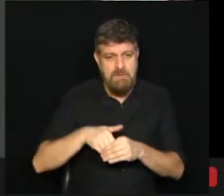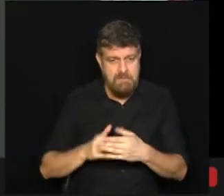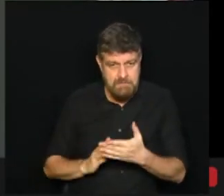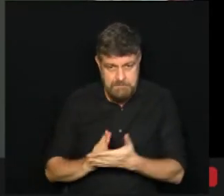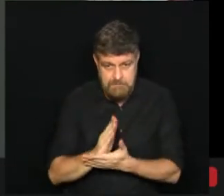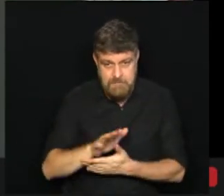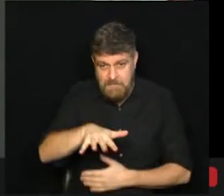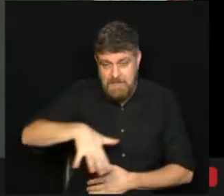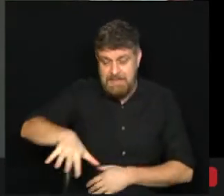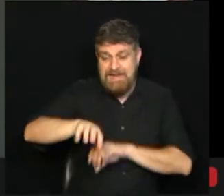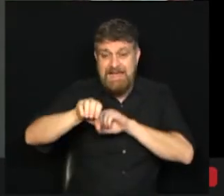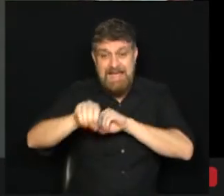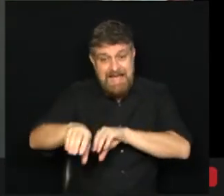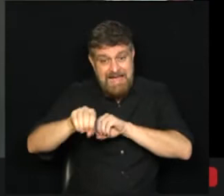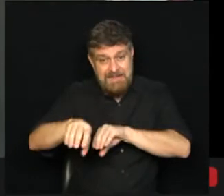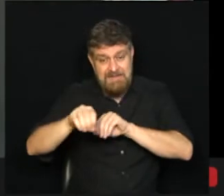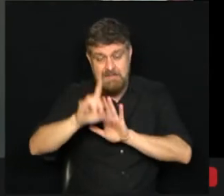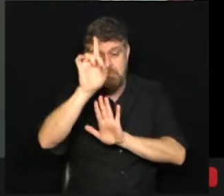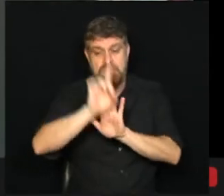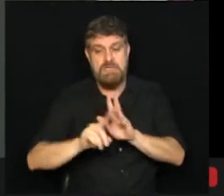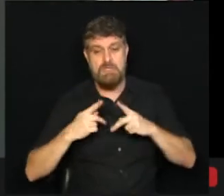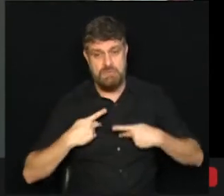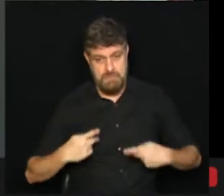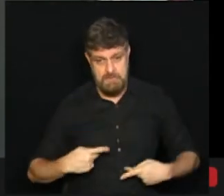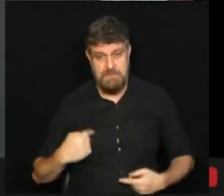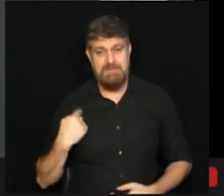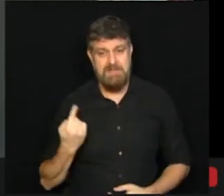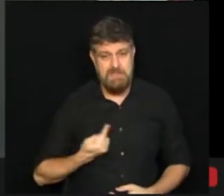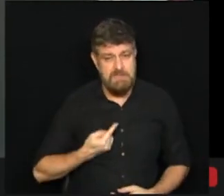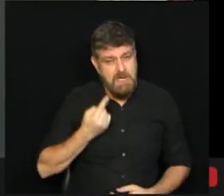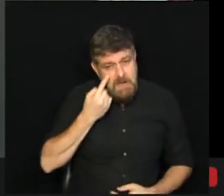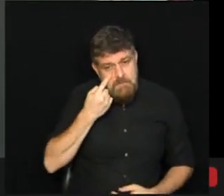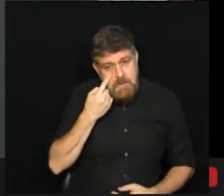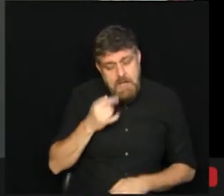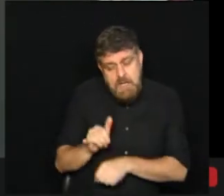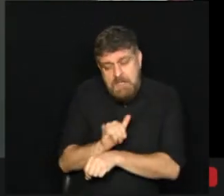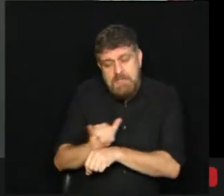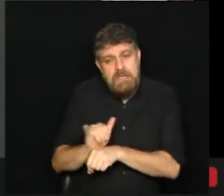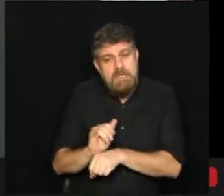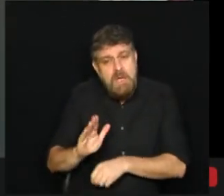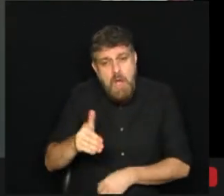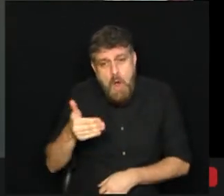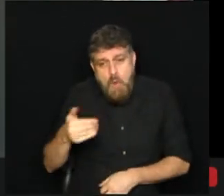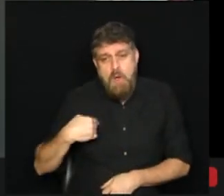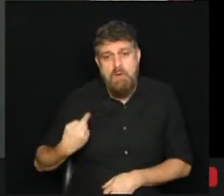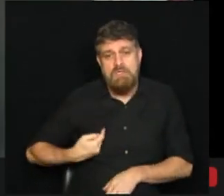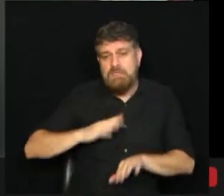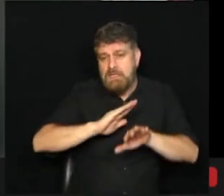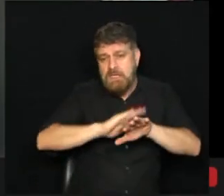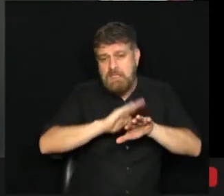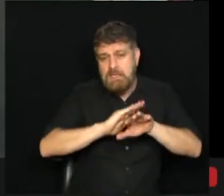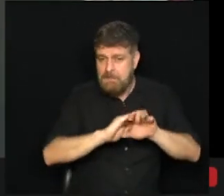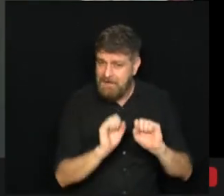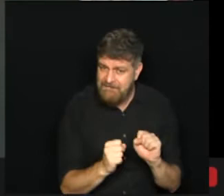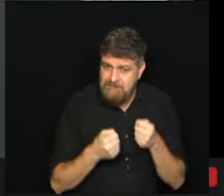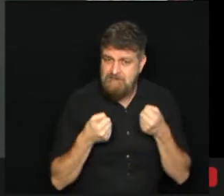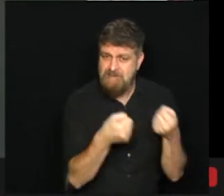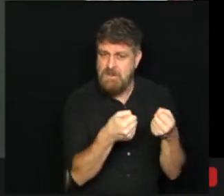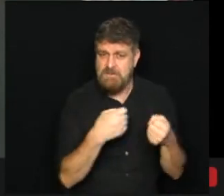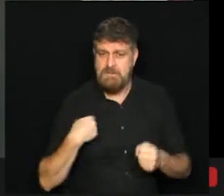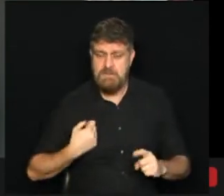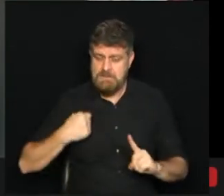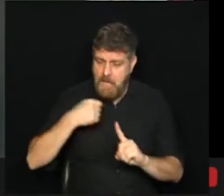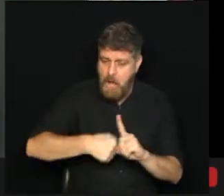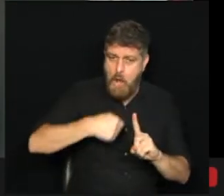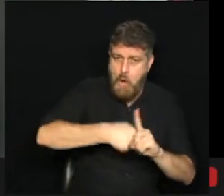educação e direitos humanos, para que a gente possa verificar quais medidas podemos adotar para reforçar a luta,